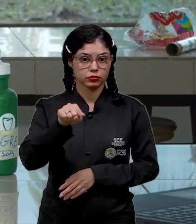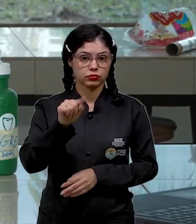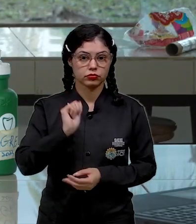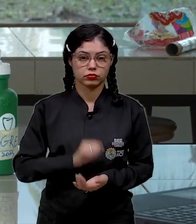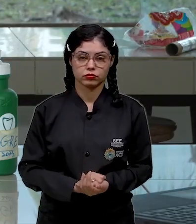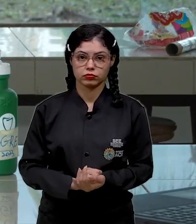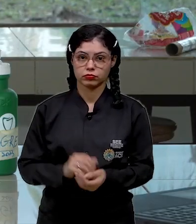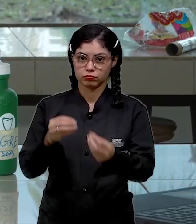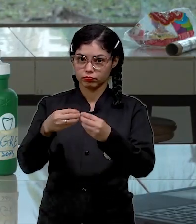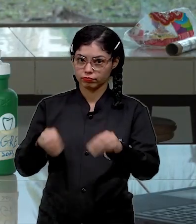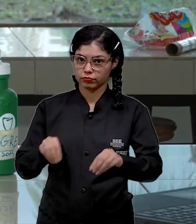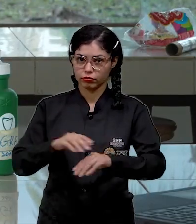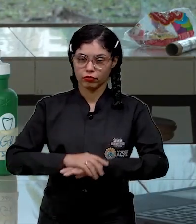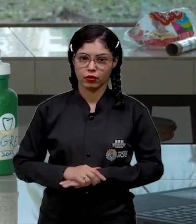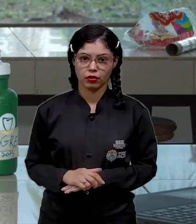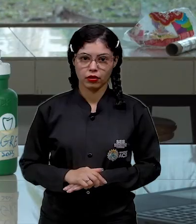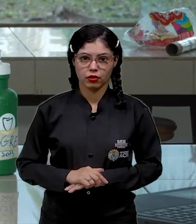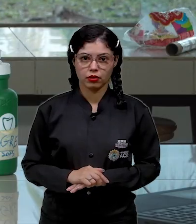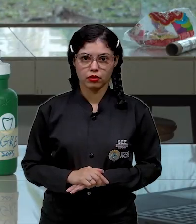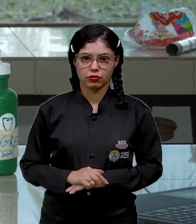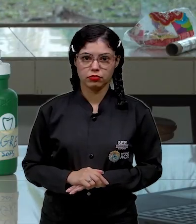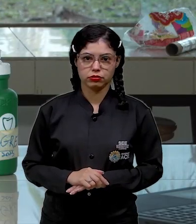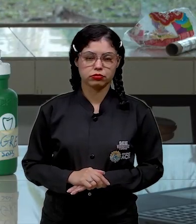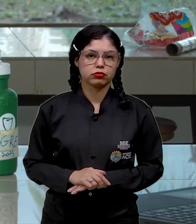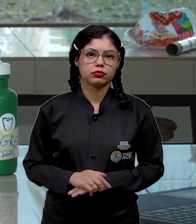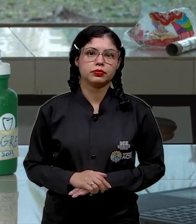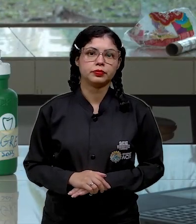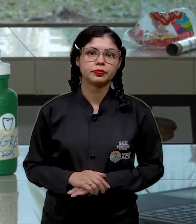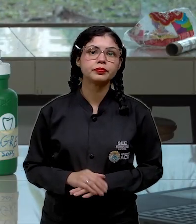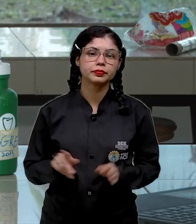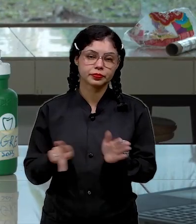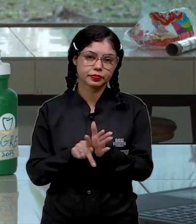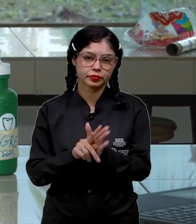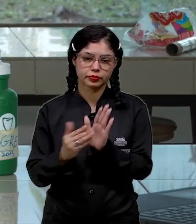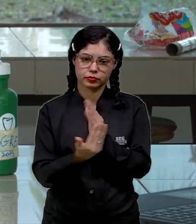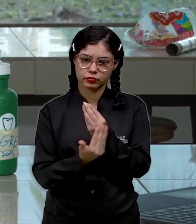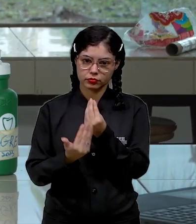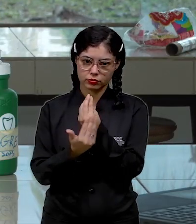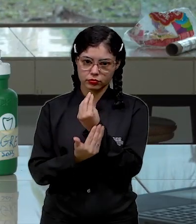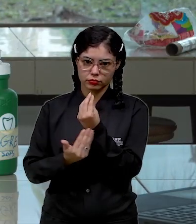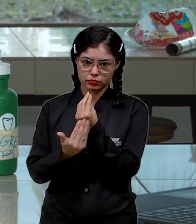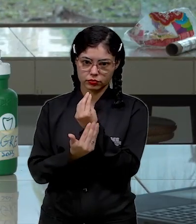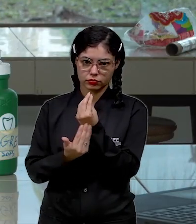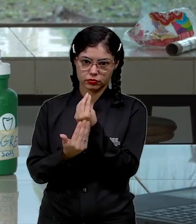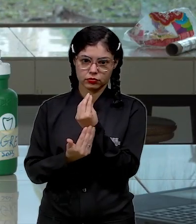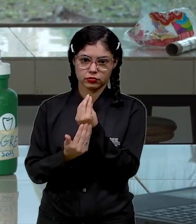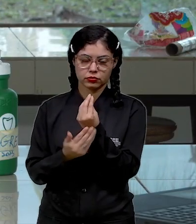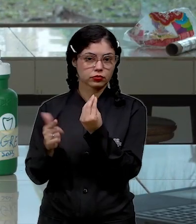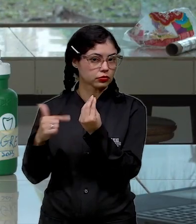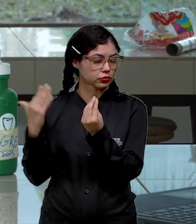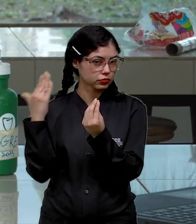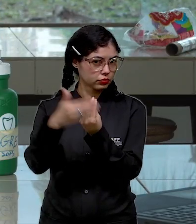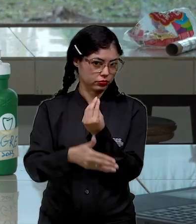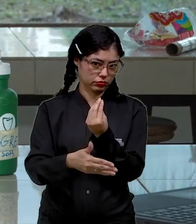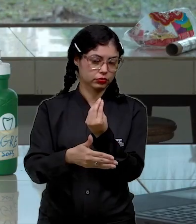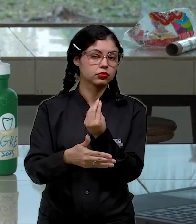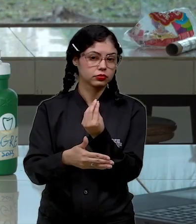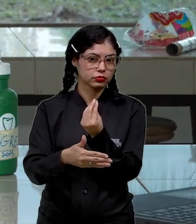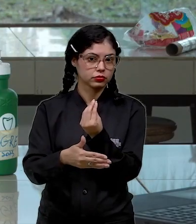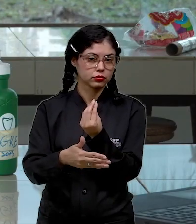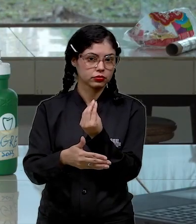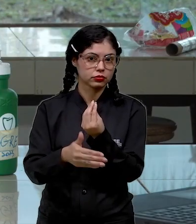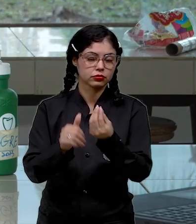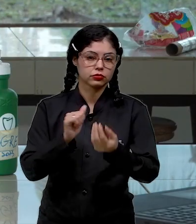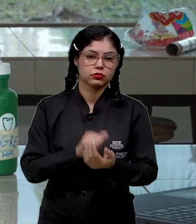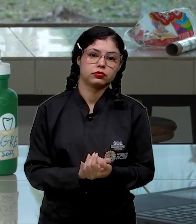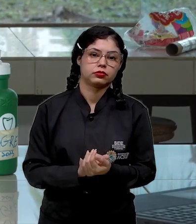nosso ovo. Então aqui, ó, deixei essa parte aqui sem estar, né, em contato direto com o vinagre.